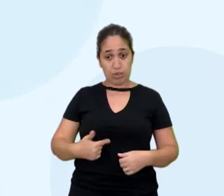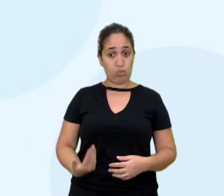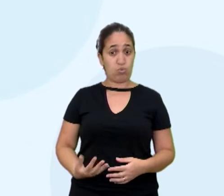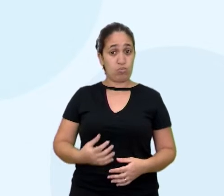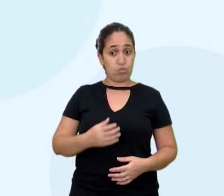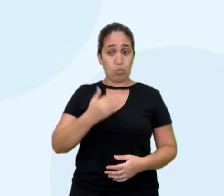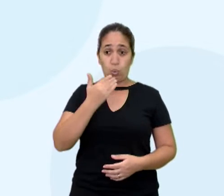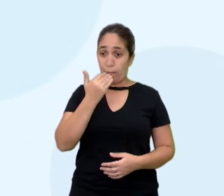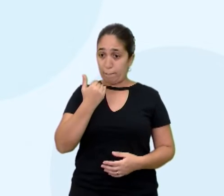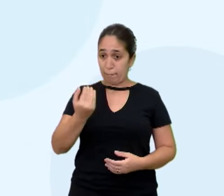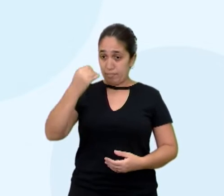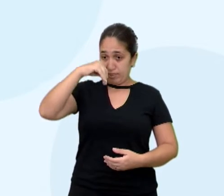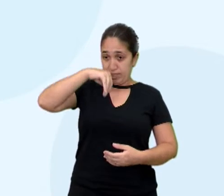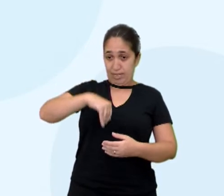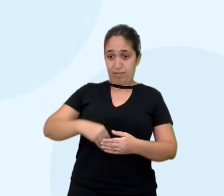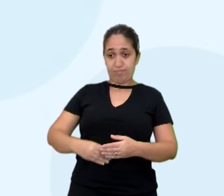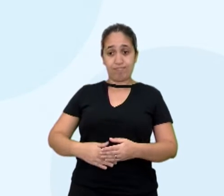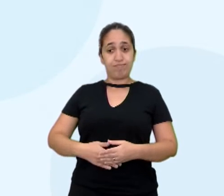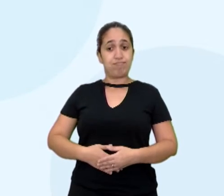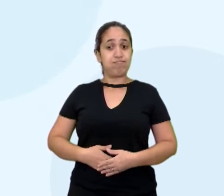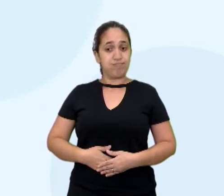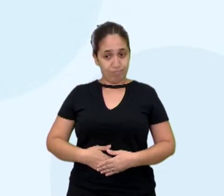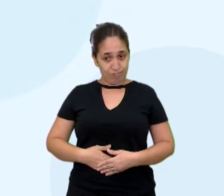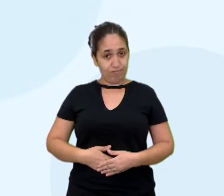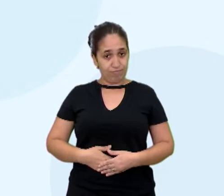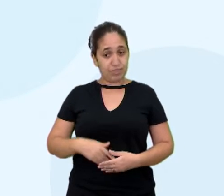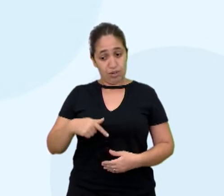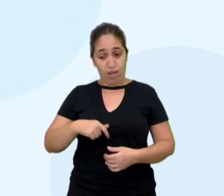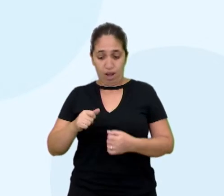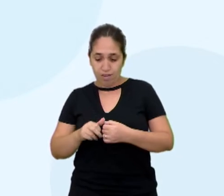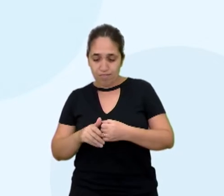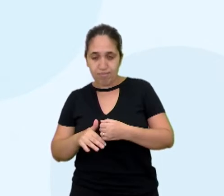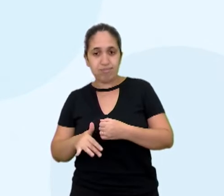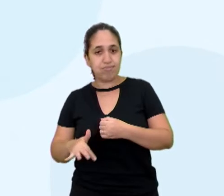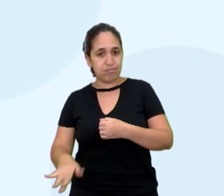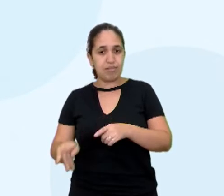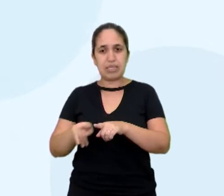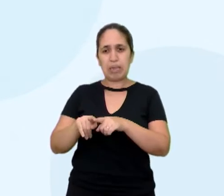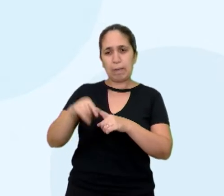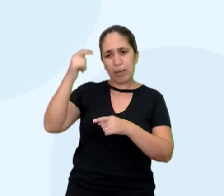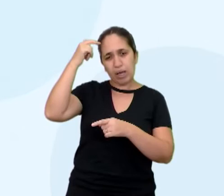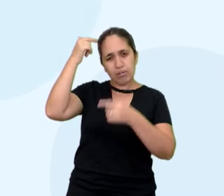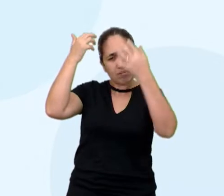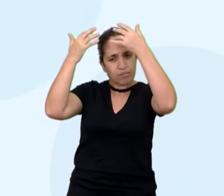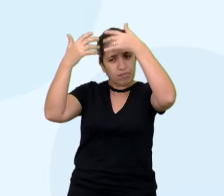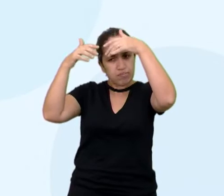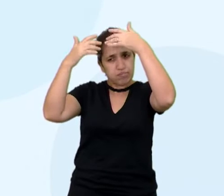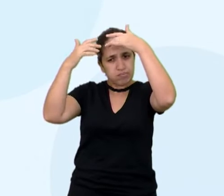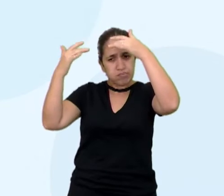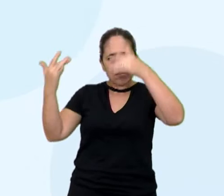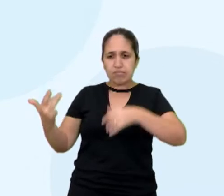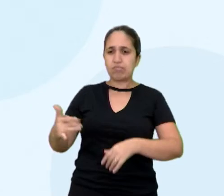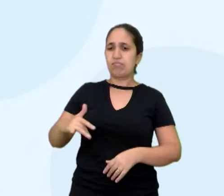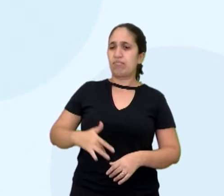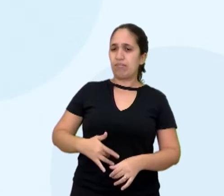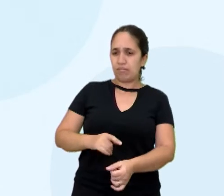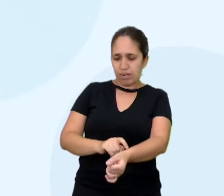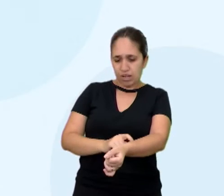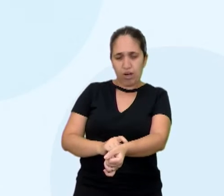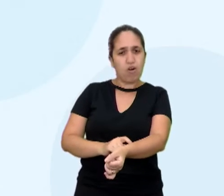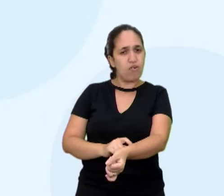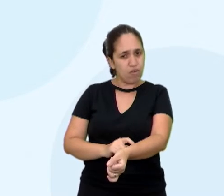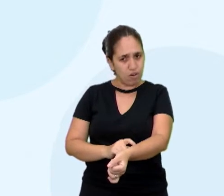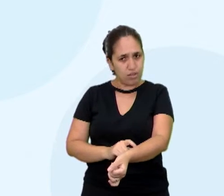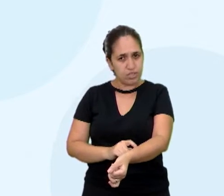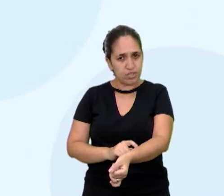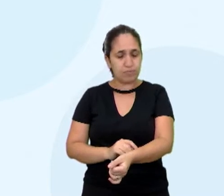de alimento dentro do meu estômago e também por essa estimulação neural, por uma estimulação nervosa. Então,